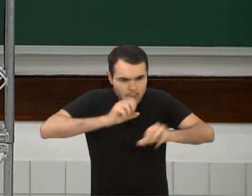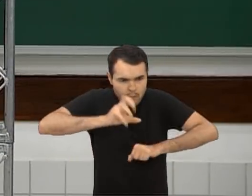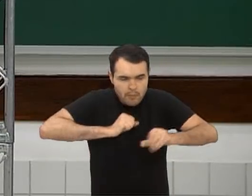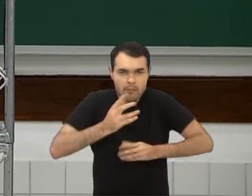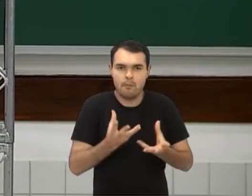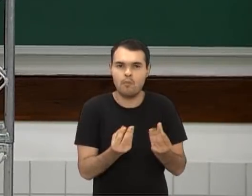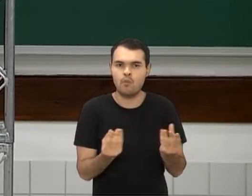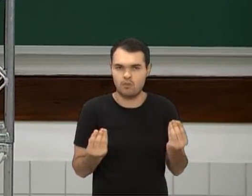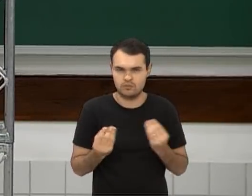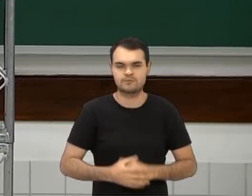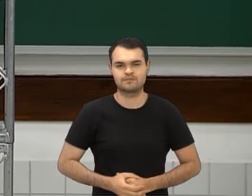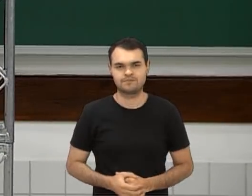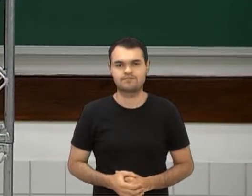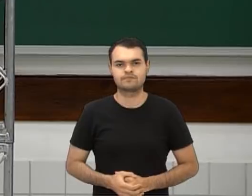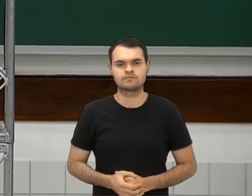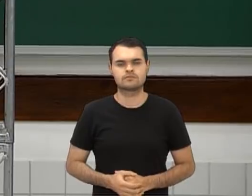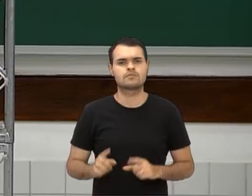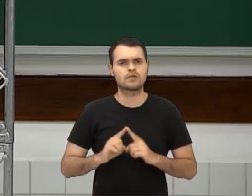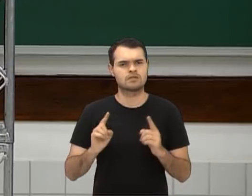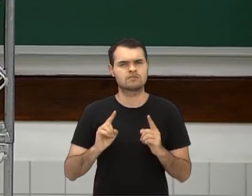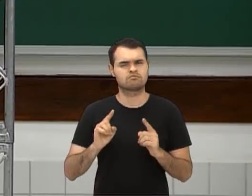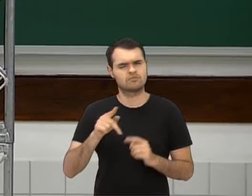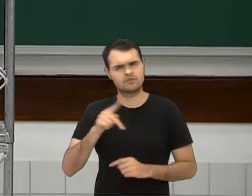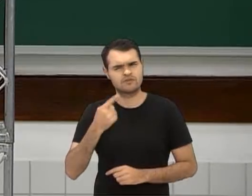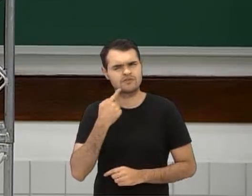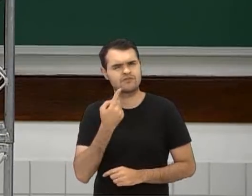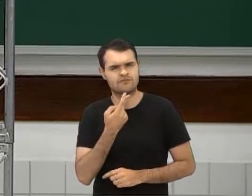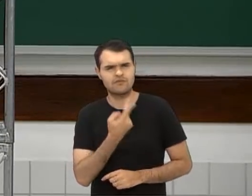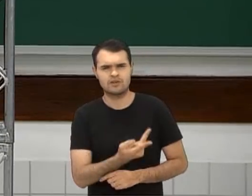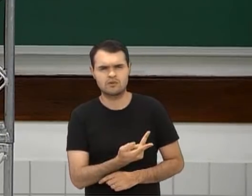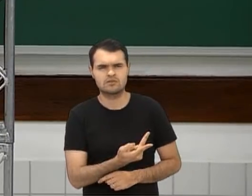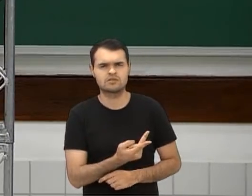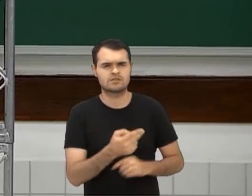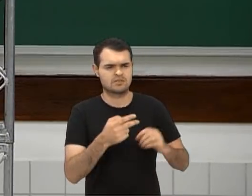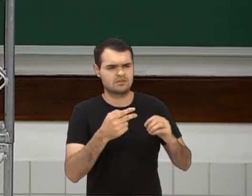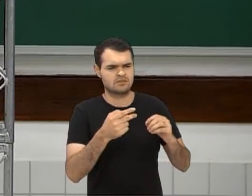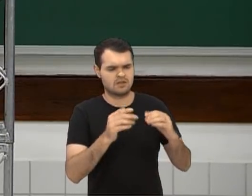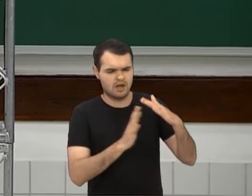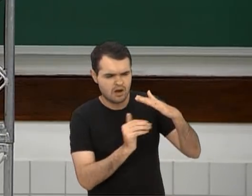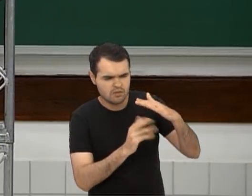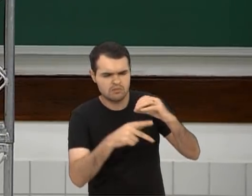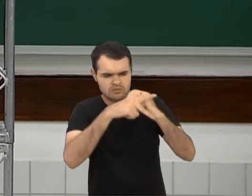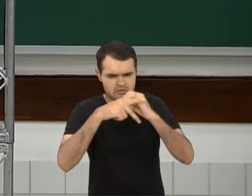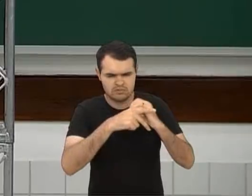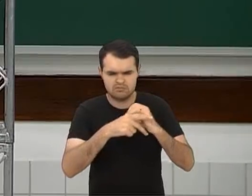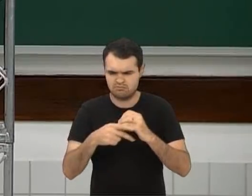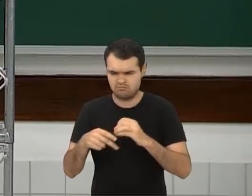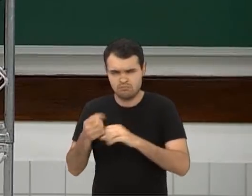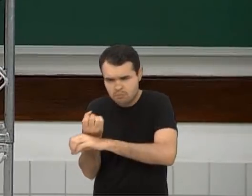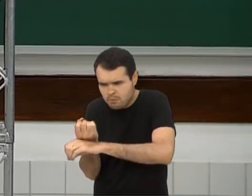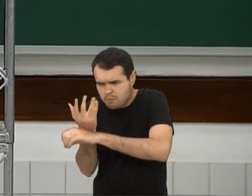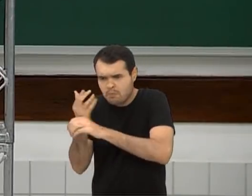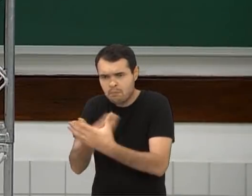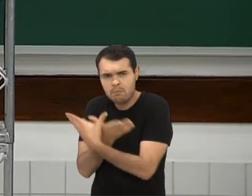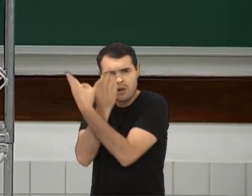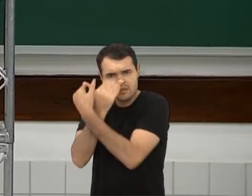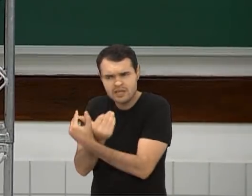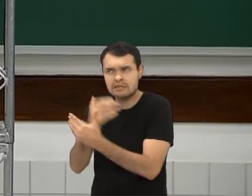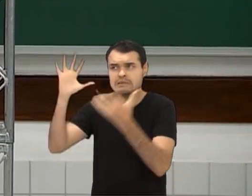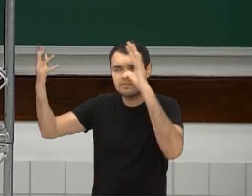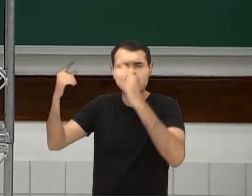maré vermelha, por que suspender o consumo de frutos do mar, dependendo da intensidade desse fenômeno?